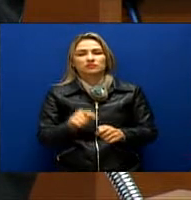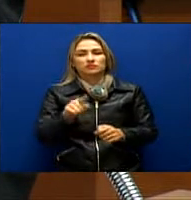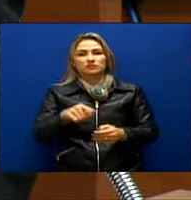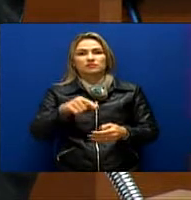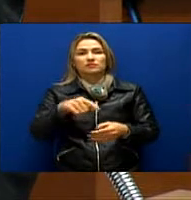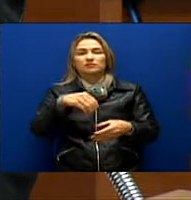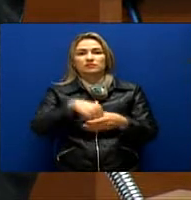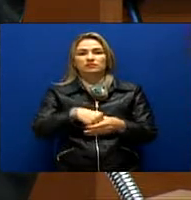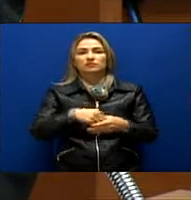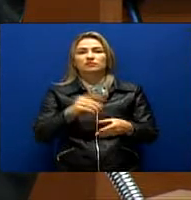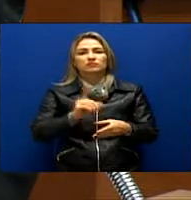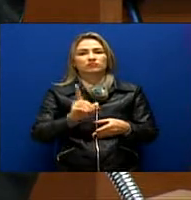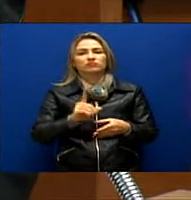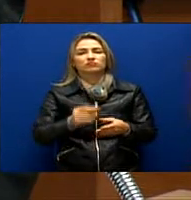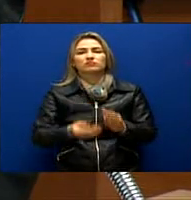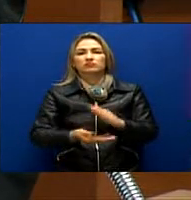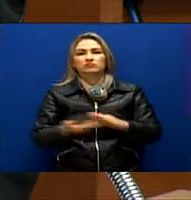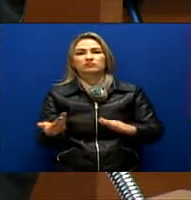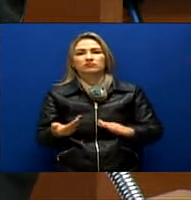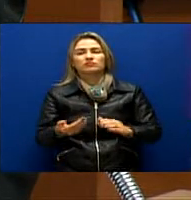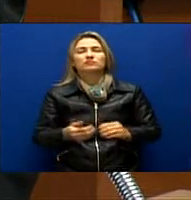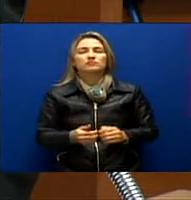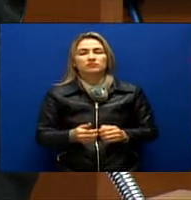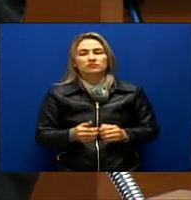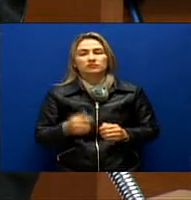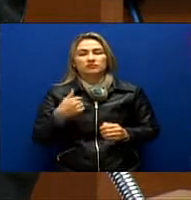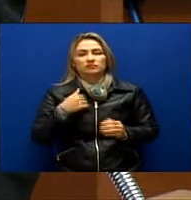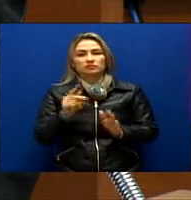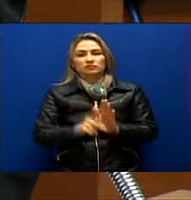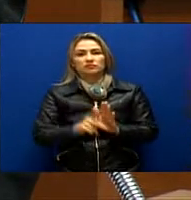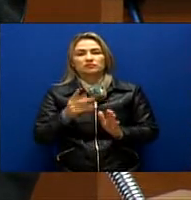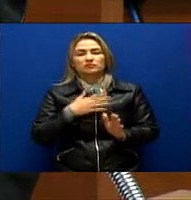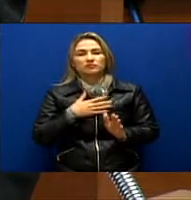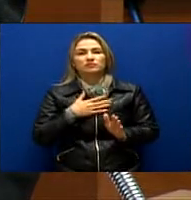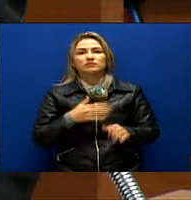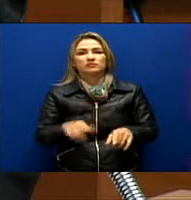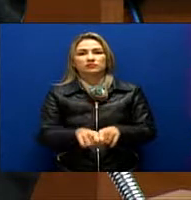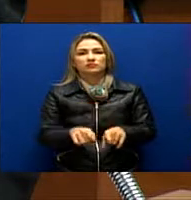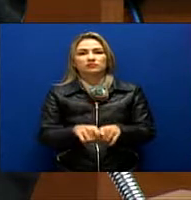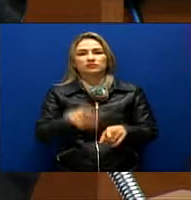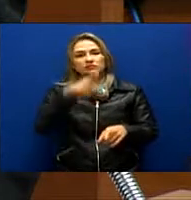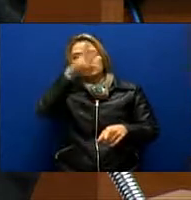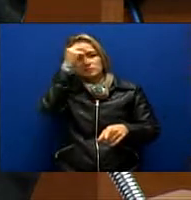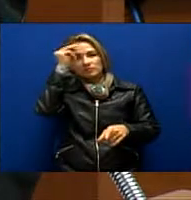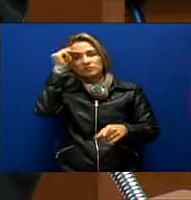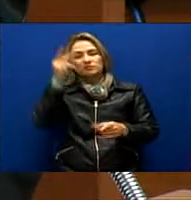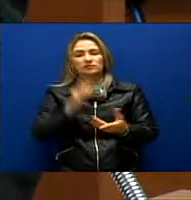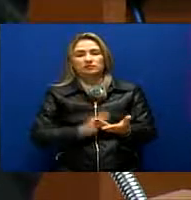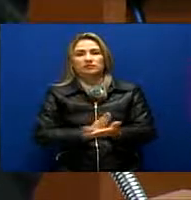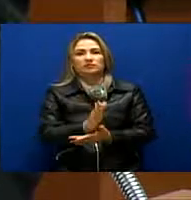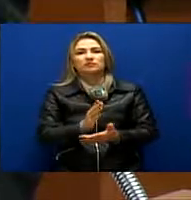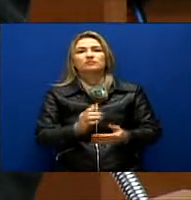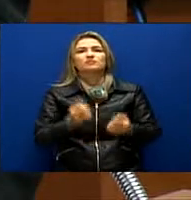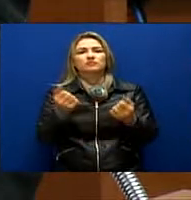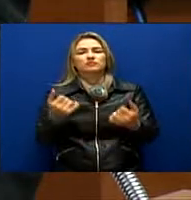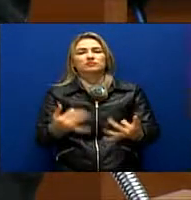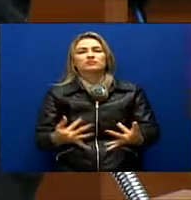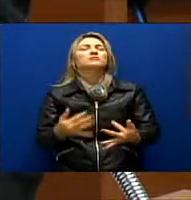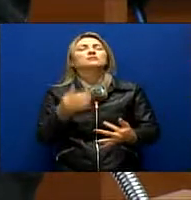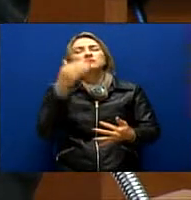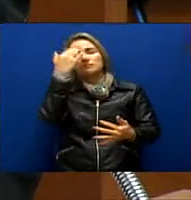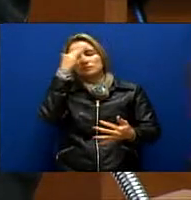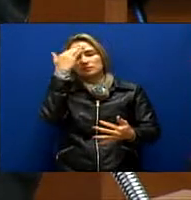vota, retira. Projeto meu também, mesmo com aval do passo, Vossa Excelência me explicou. Eu entendo,